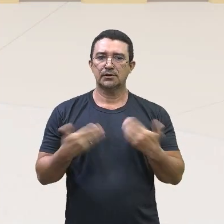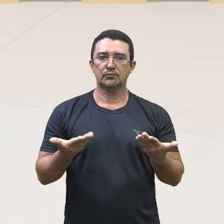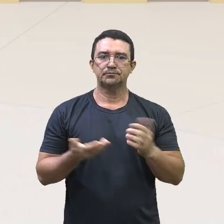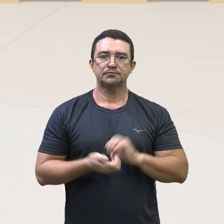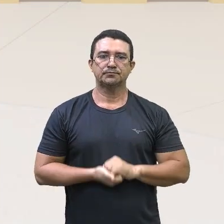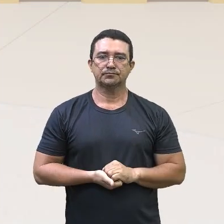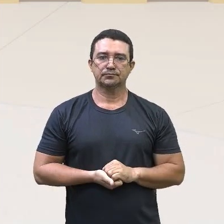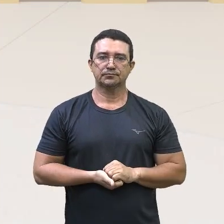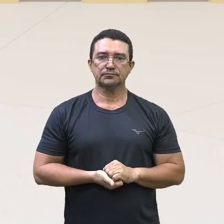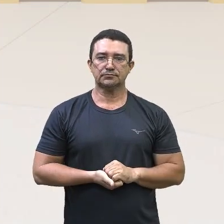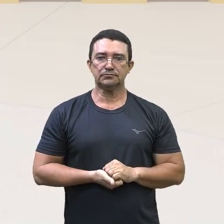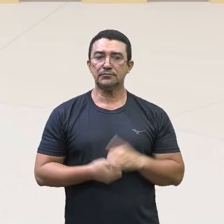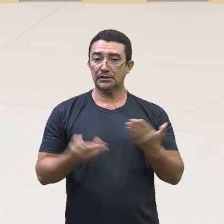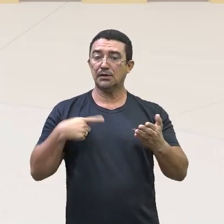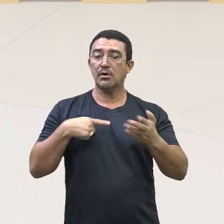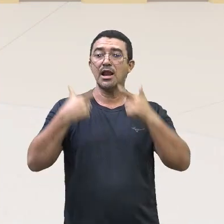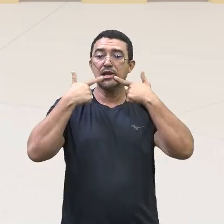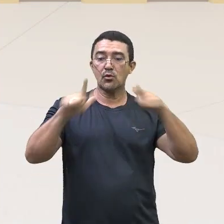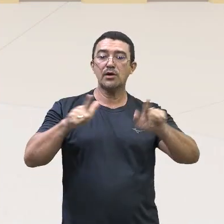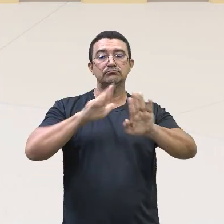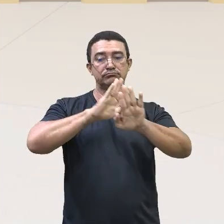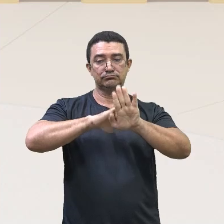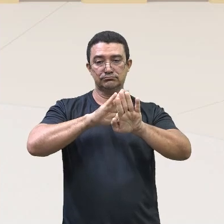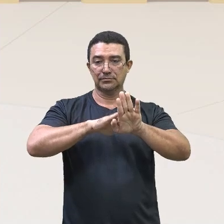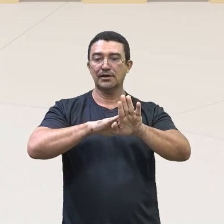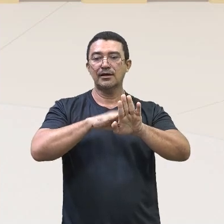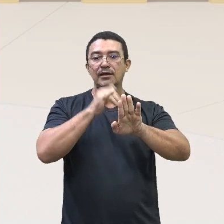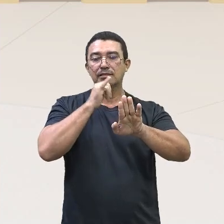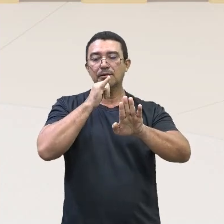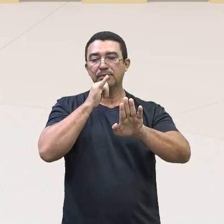Então nós temos a linguagem conotativa e linguagem